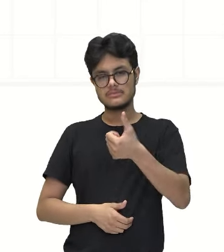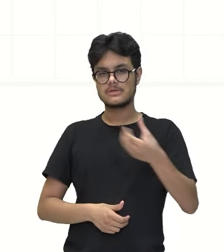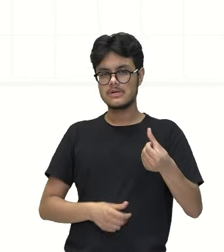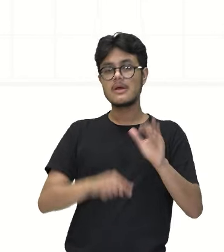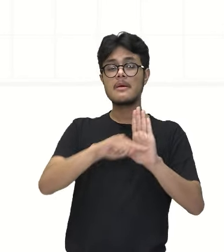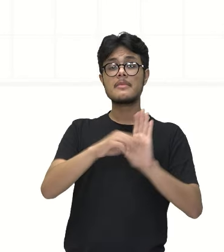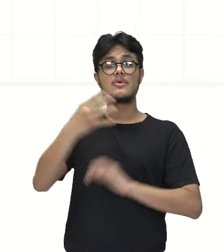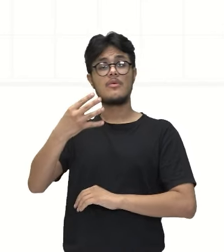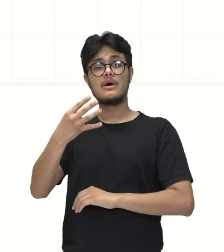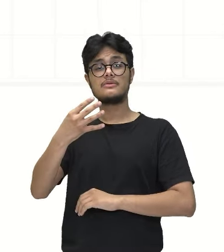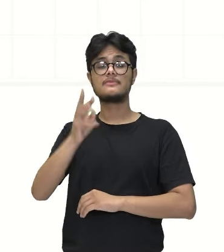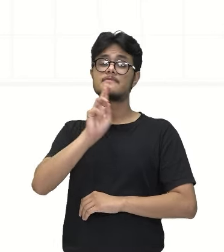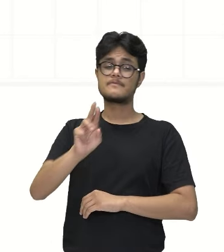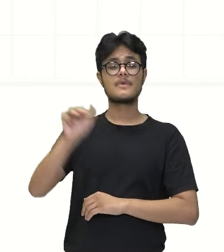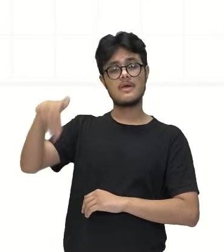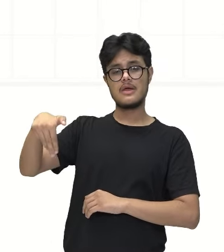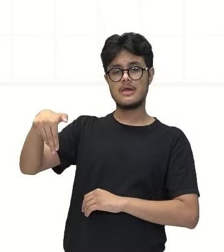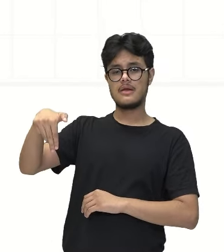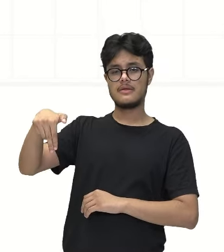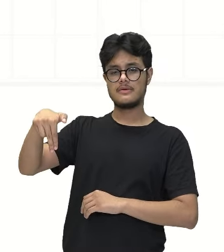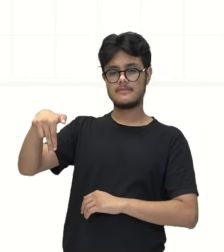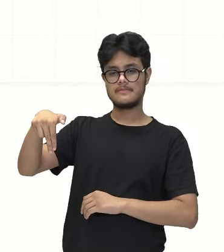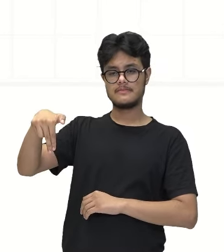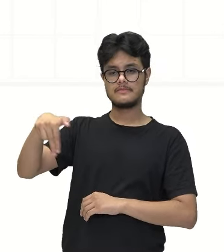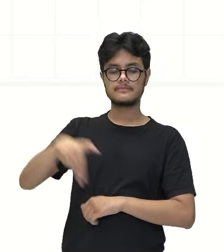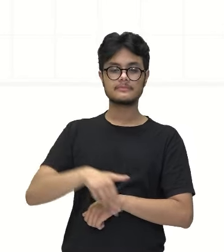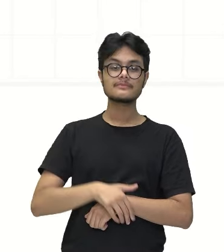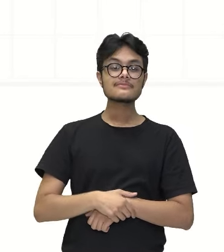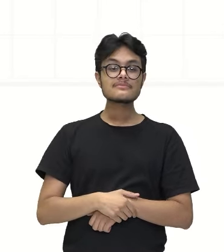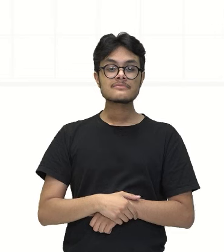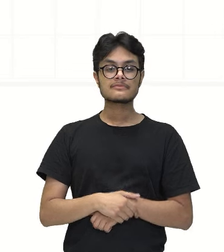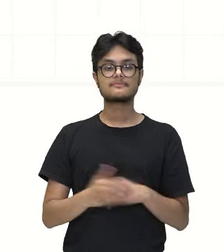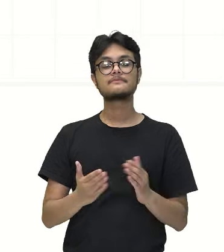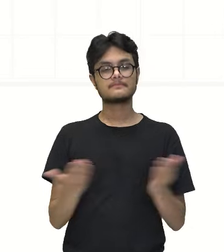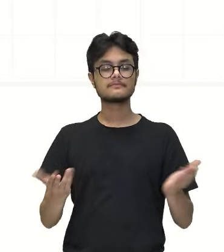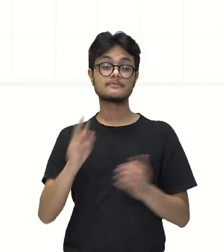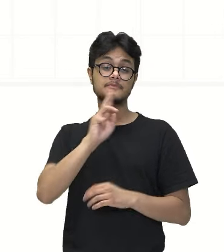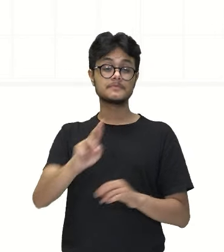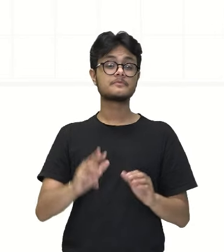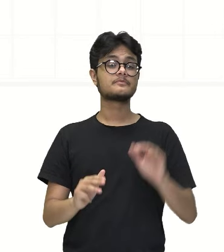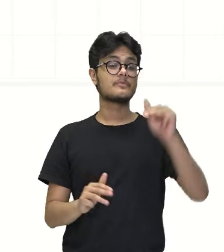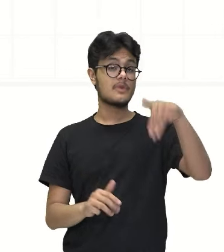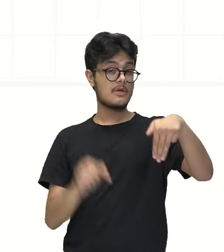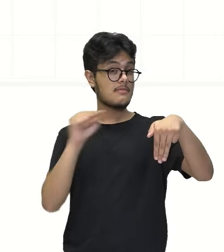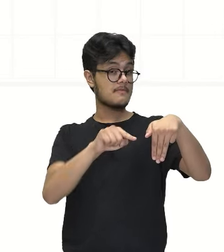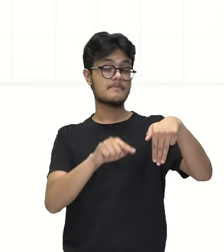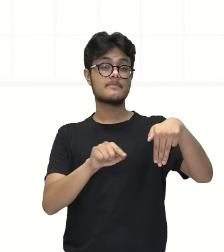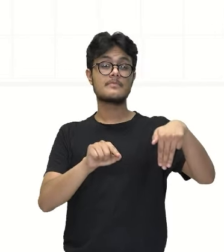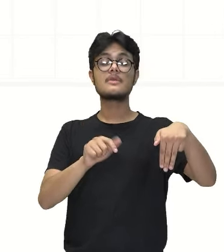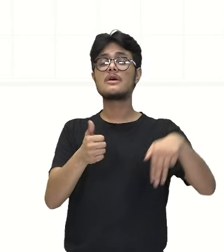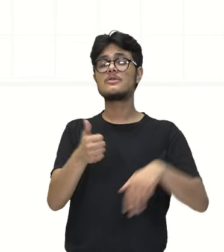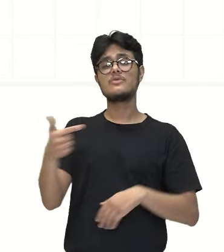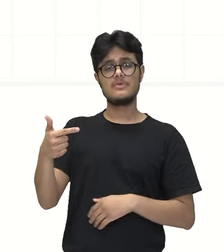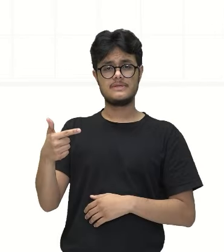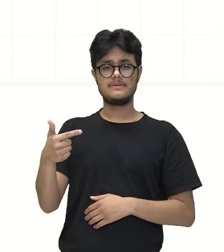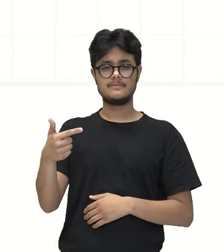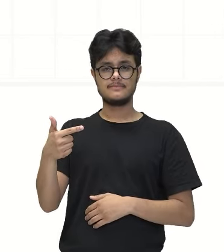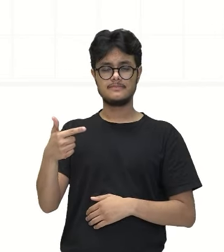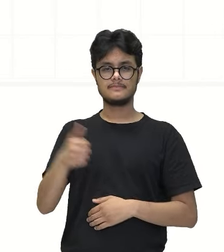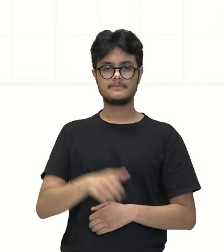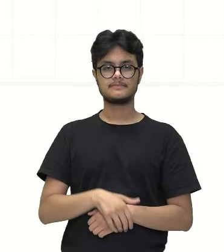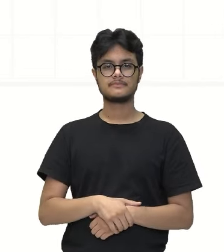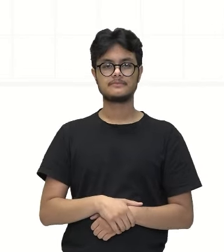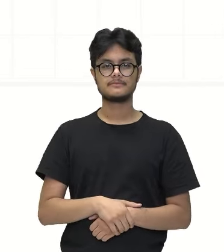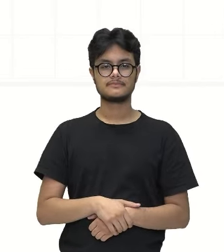que é 4. Então, esse aqui vai ser o valor de N. Então, N vai ser igual a 12, né? Que é 16 menos